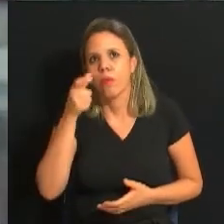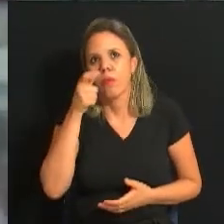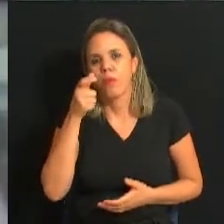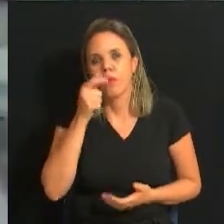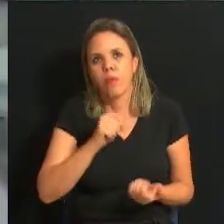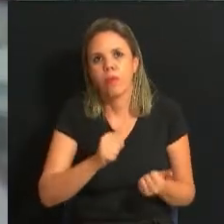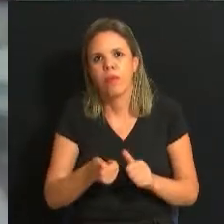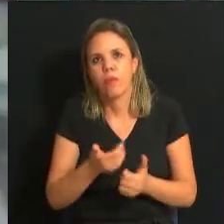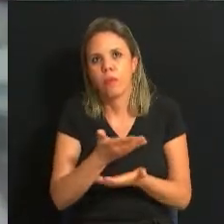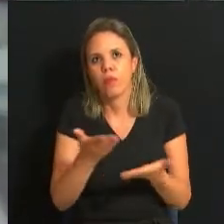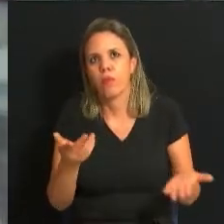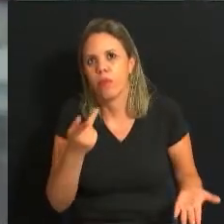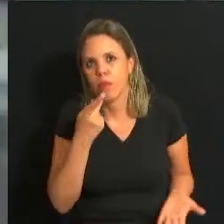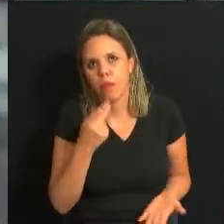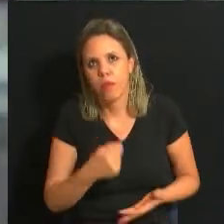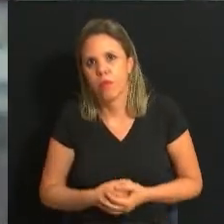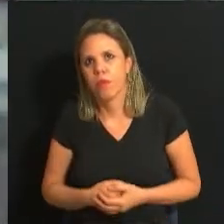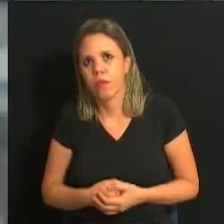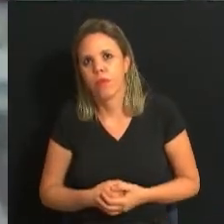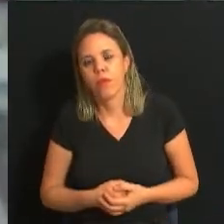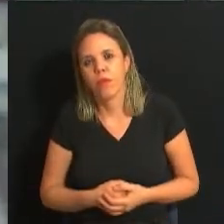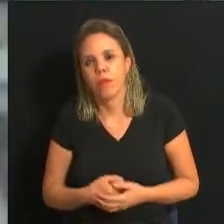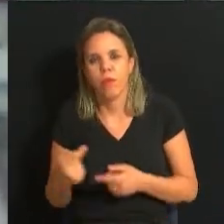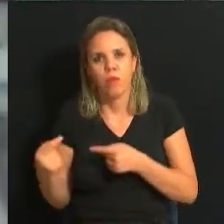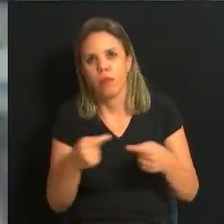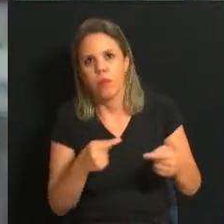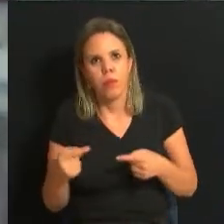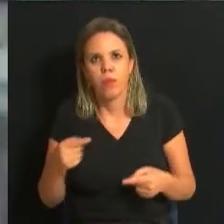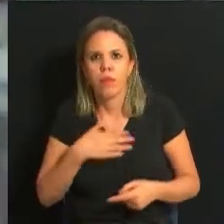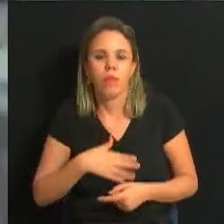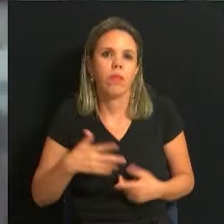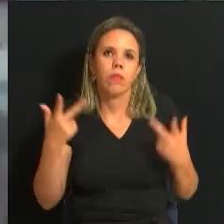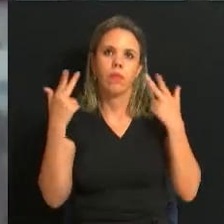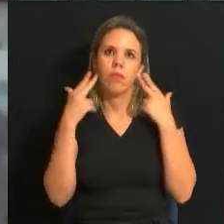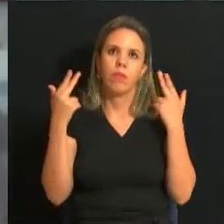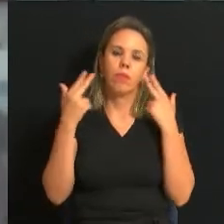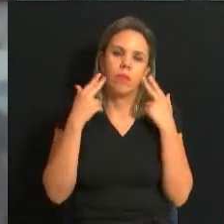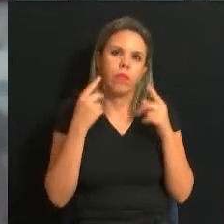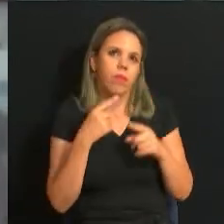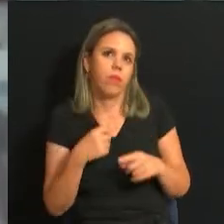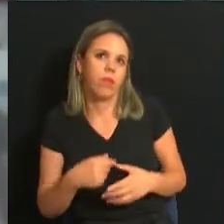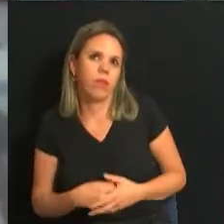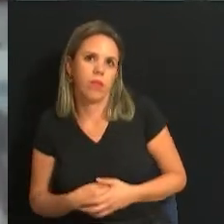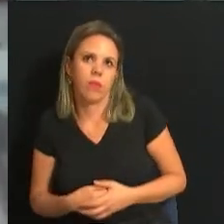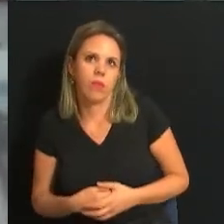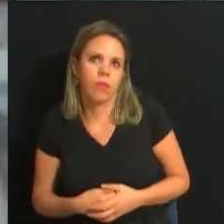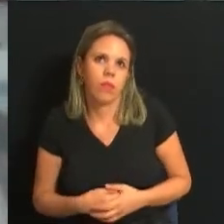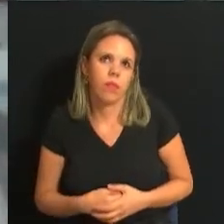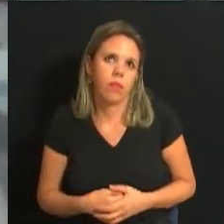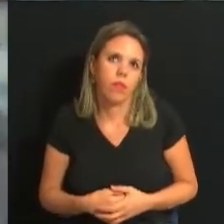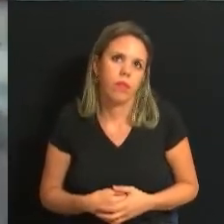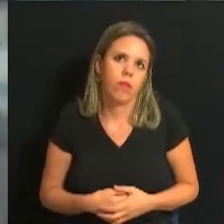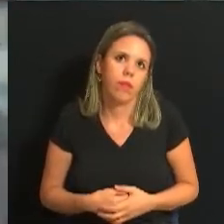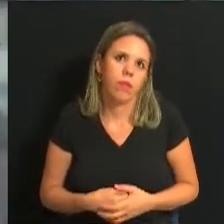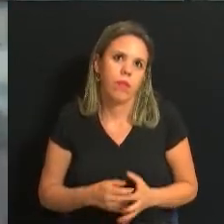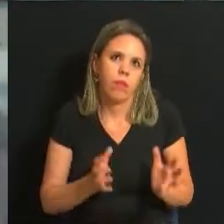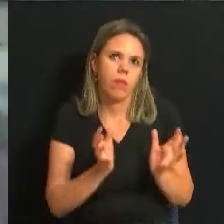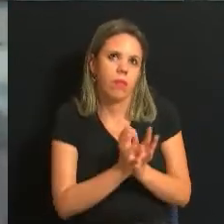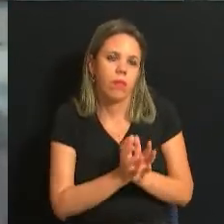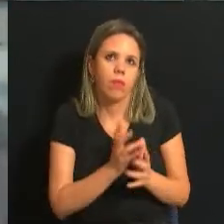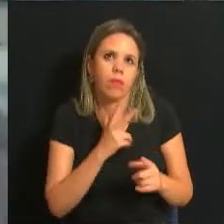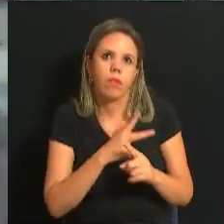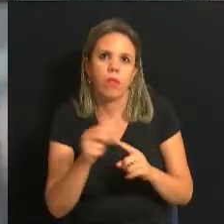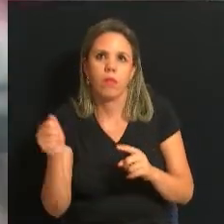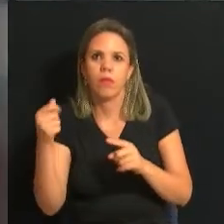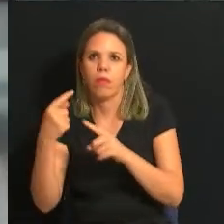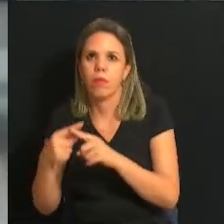como você mesmo mencionou, uma competição saudável em muitas situações, né? O meu time tem tantos campeonatos, o seu